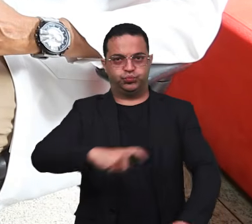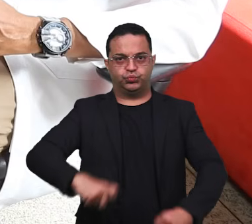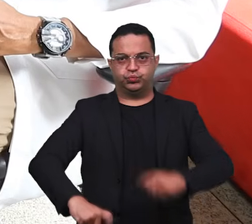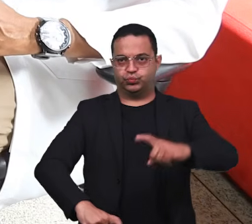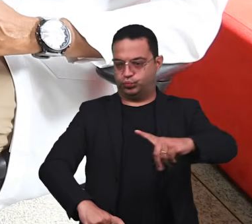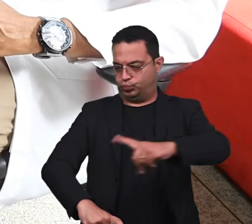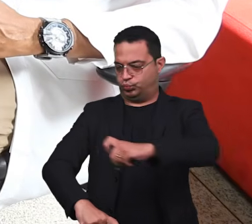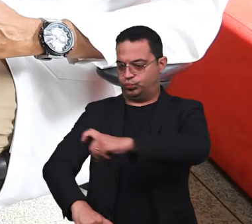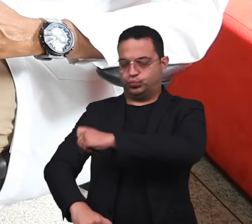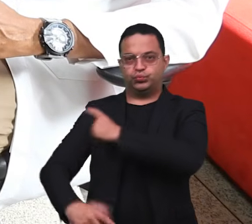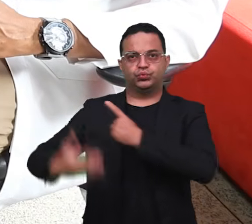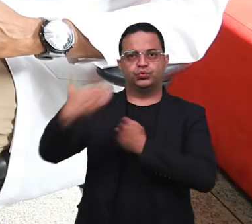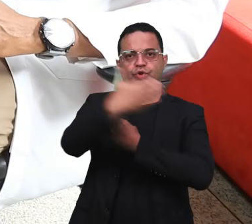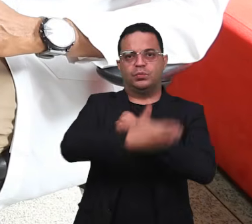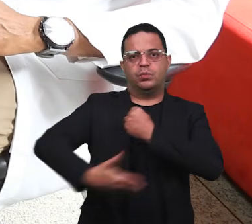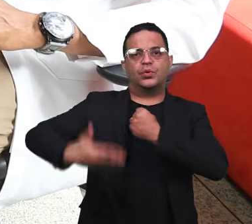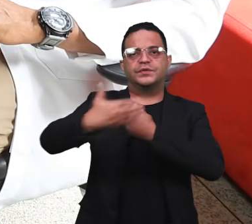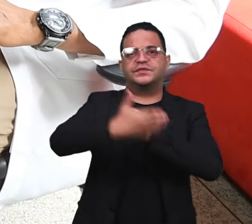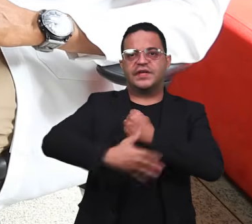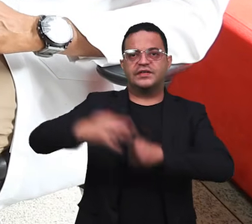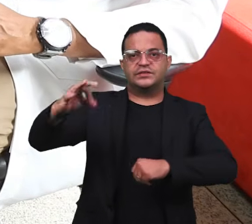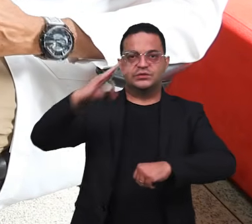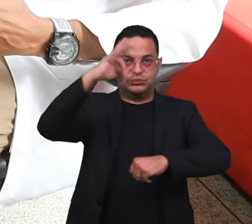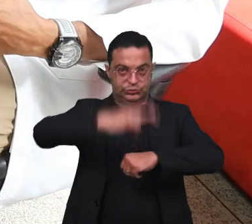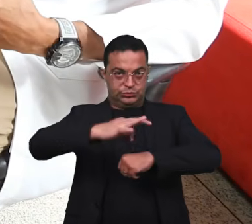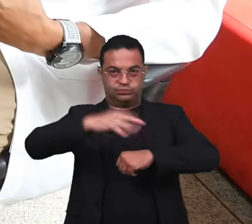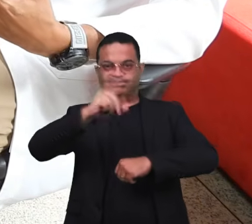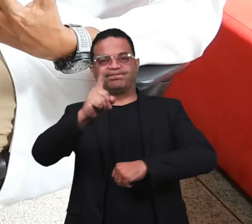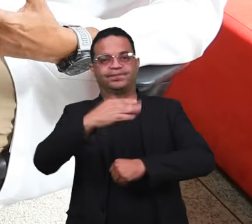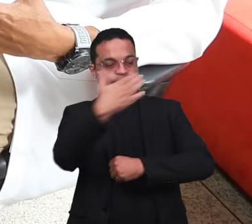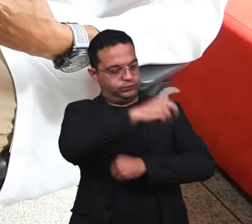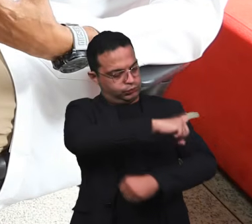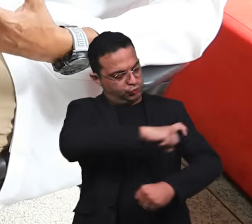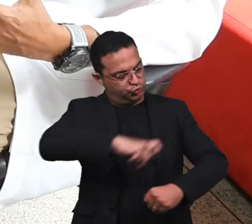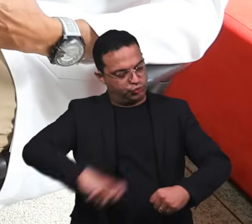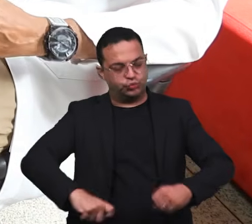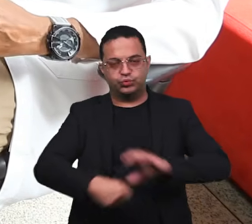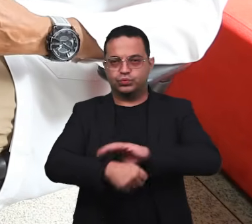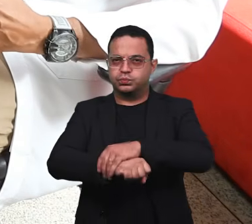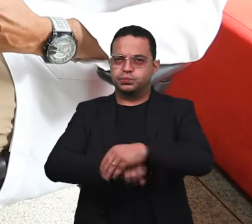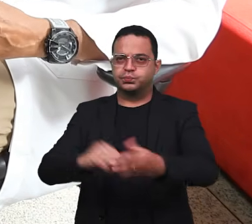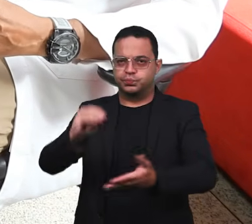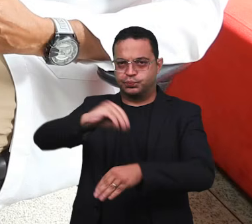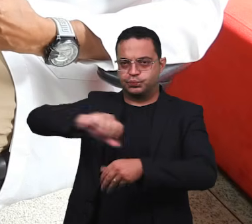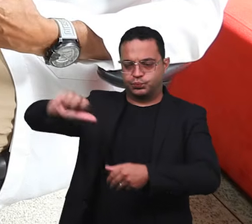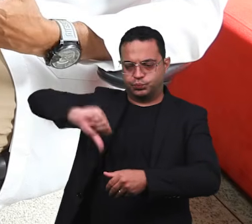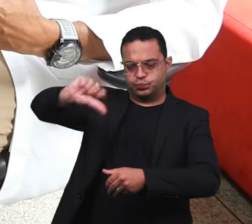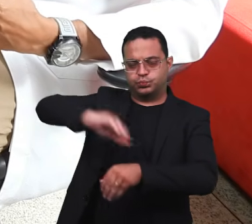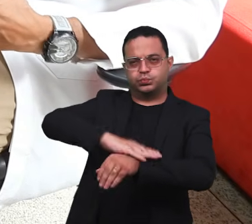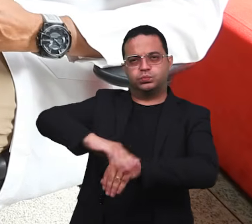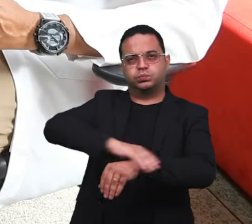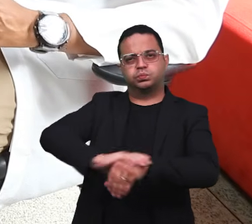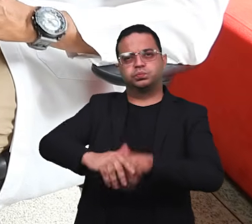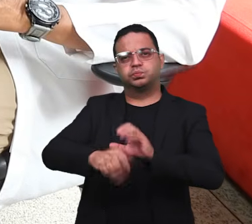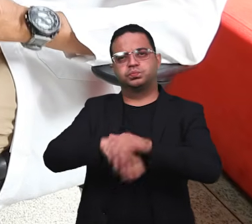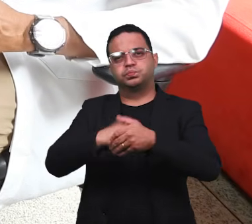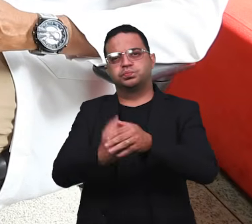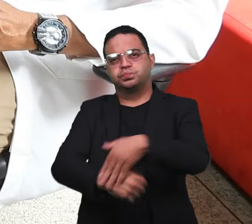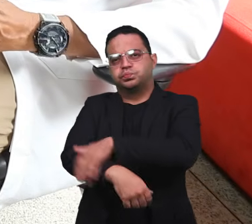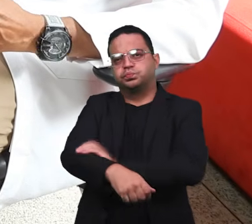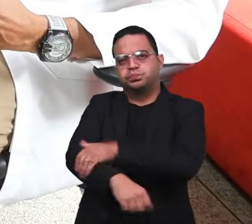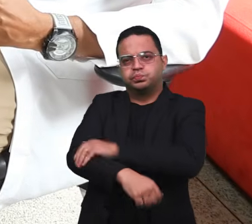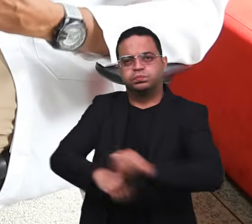esquecer o repelente, né? Se tem realmente alguma alergia, faz uso de algum medicamento, né? Algum antialérgico, que tragam essas